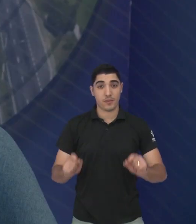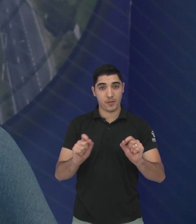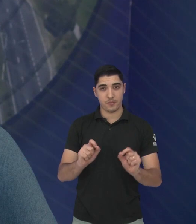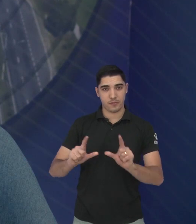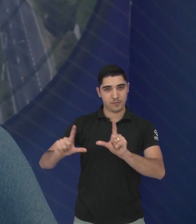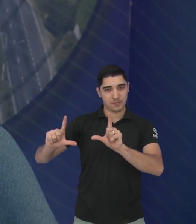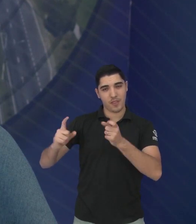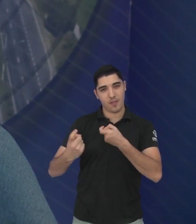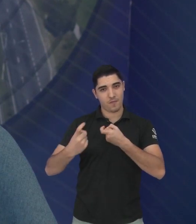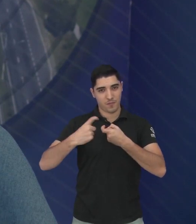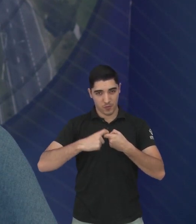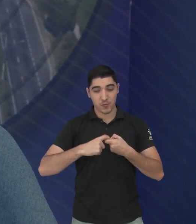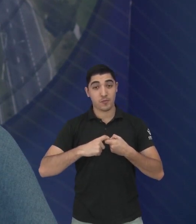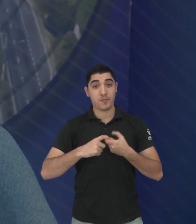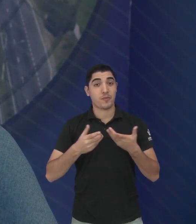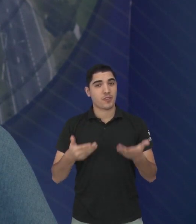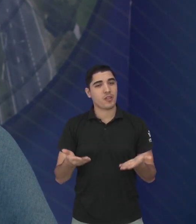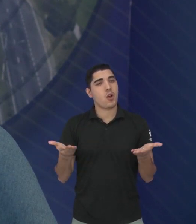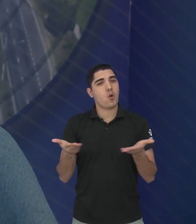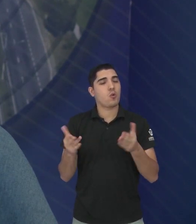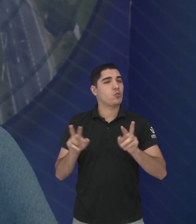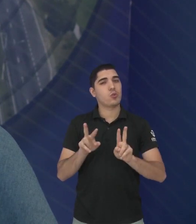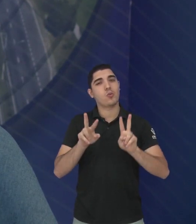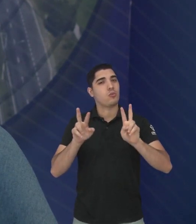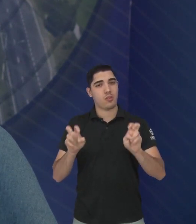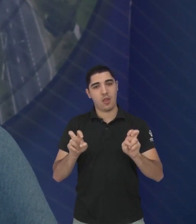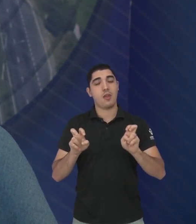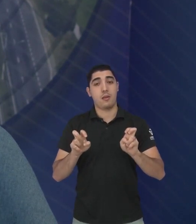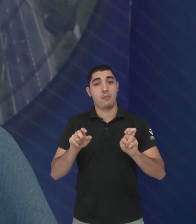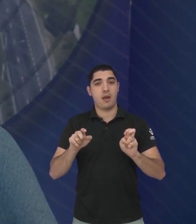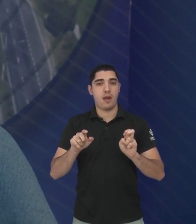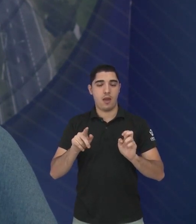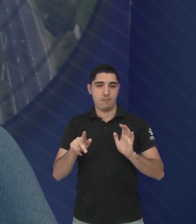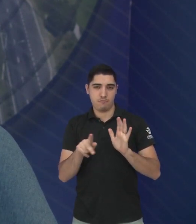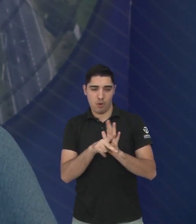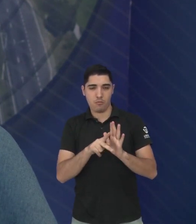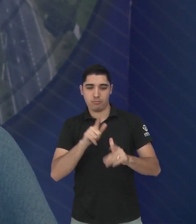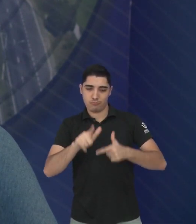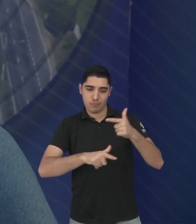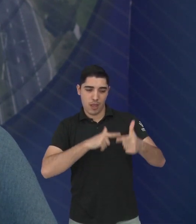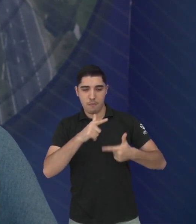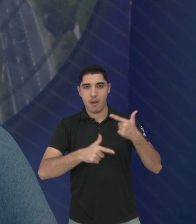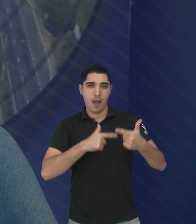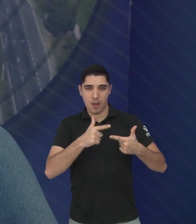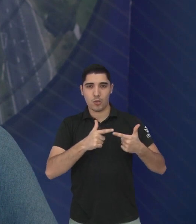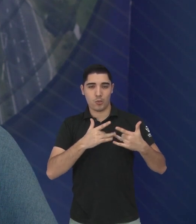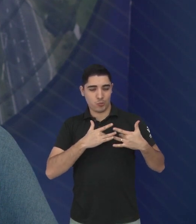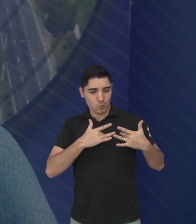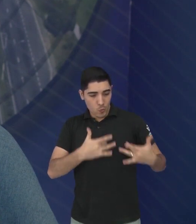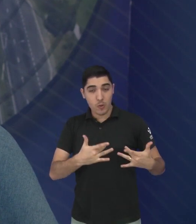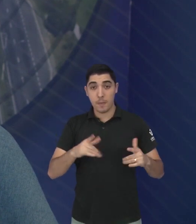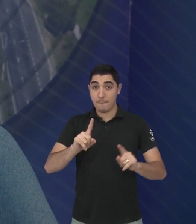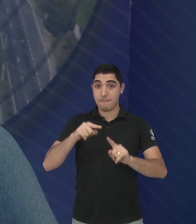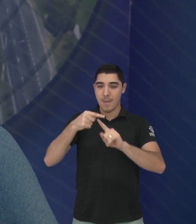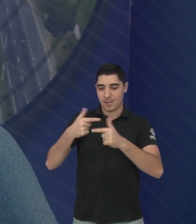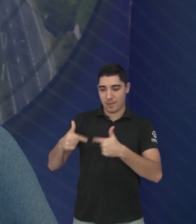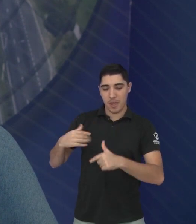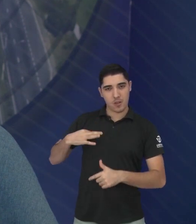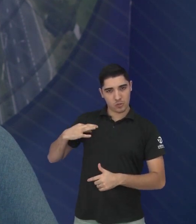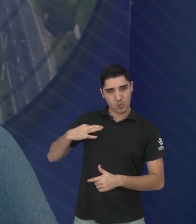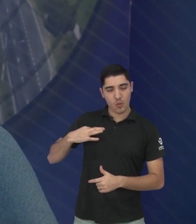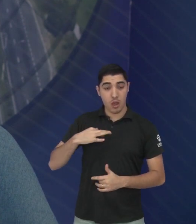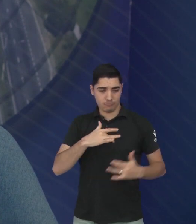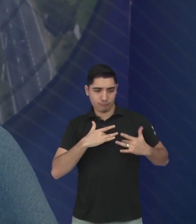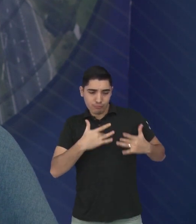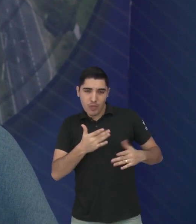Estamos de volta com o Diálogos da Cidade, hoje falando sobre solidariedade e voluntariado. E eu converso, então, com a